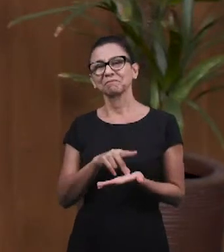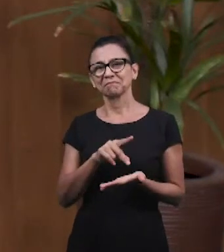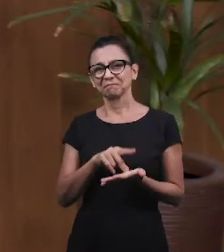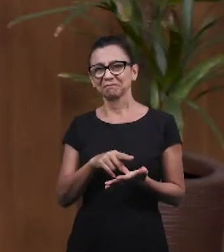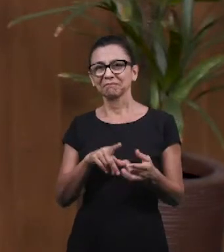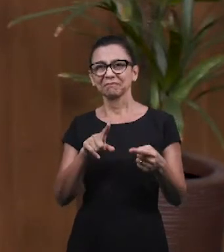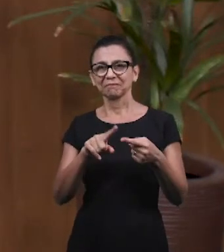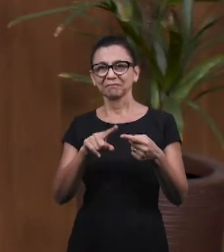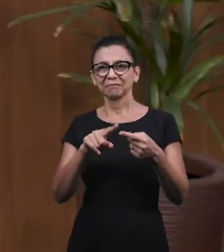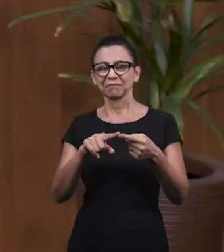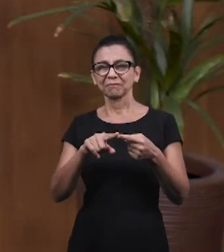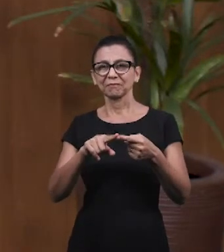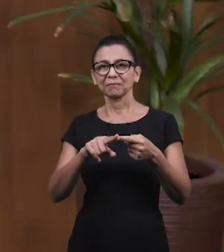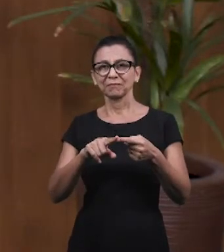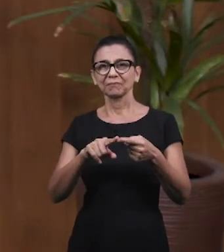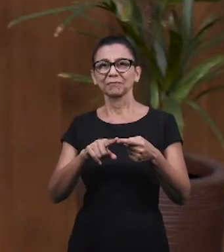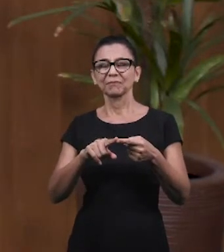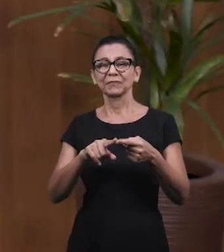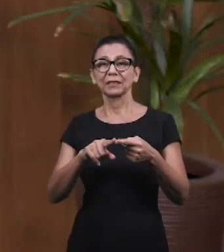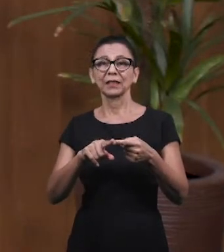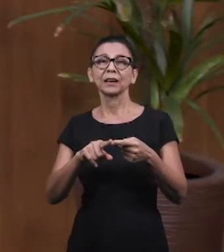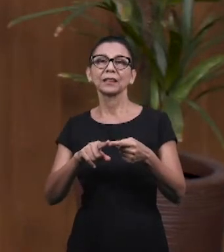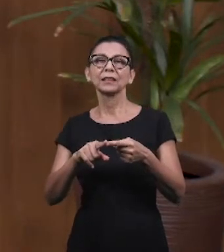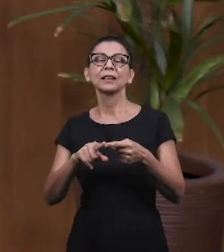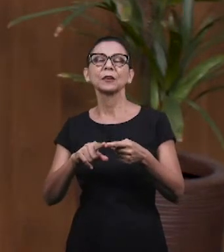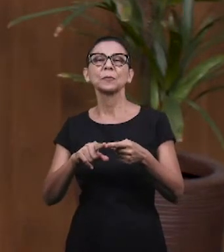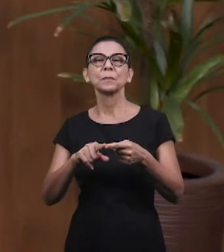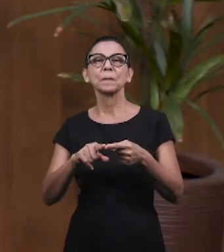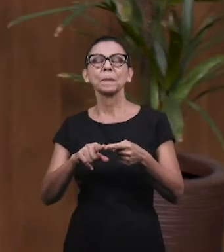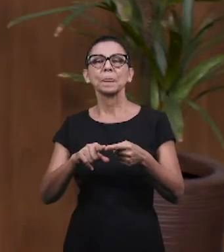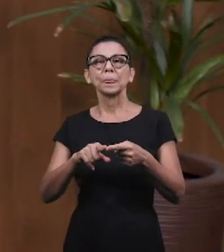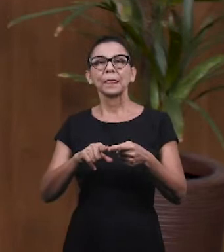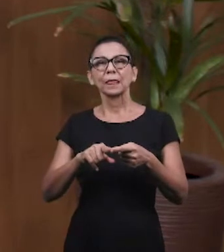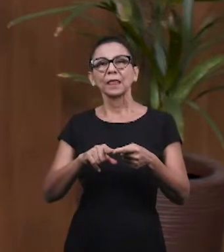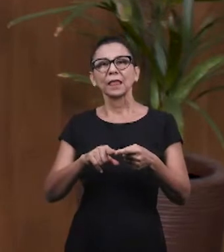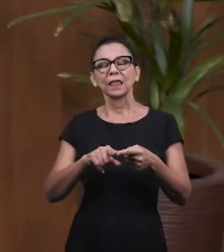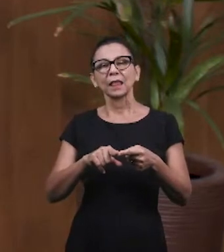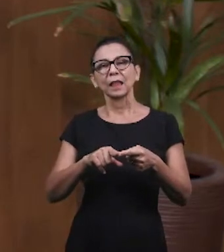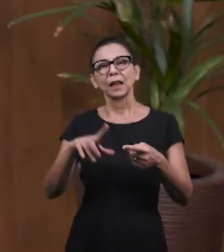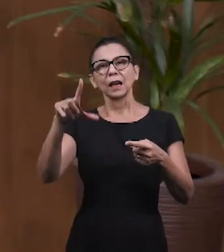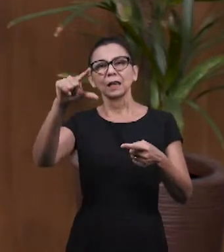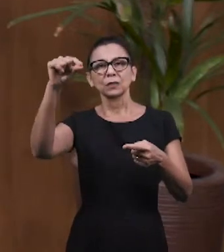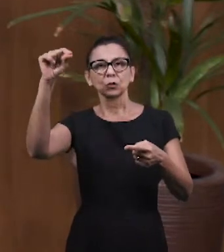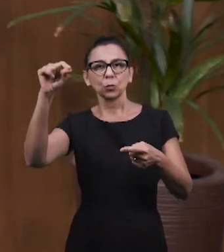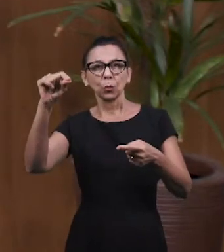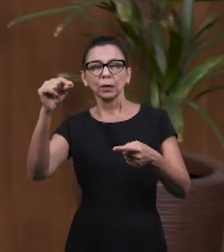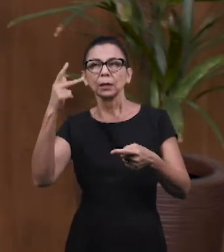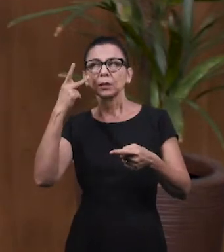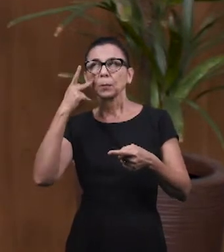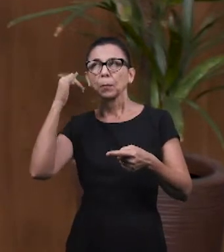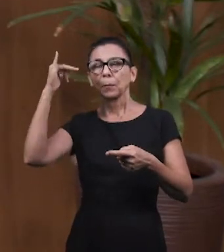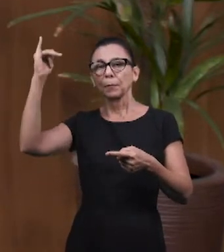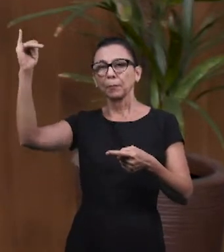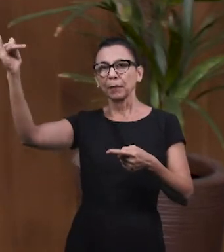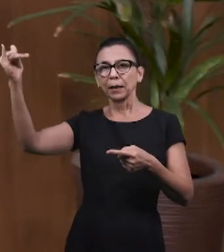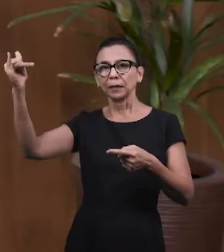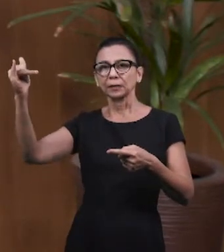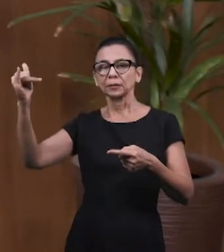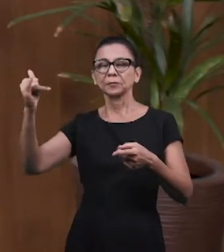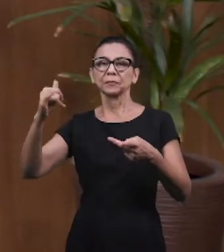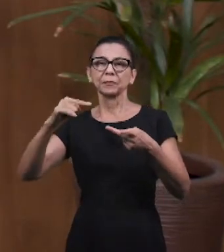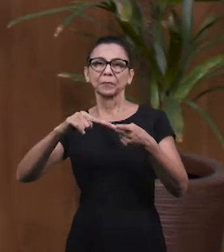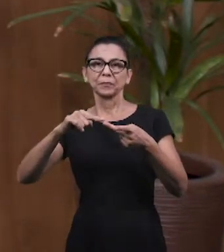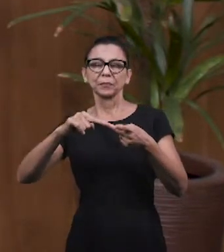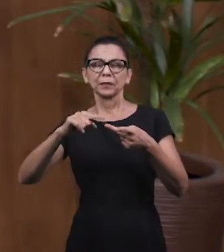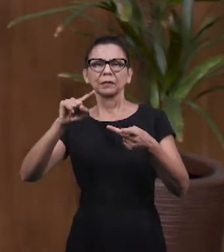do Pai, né? Que elege. O Pai elege. E o convite, né? Que é o chamado que vem do Filho. Que é o chamado